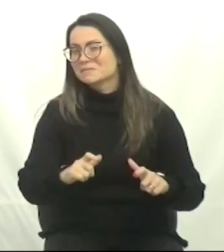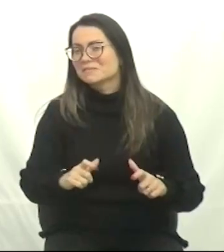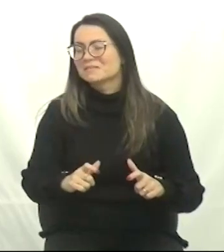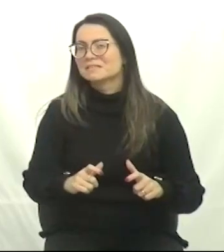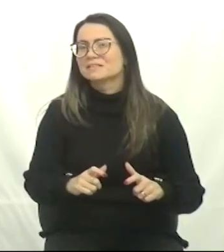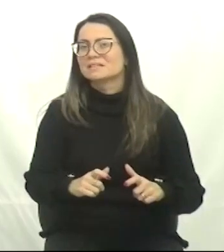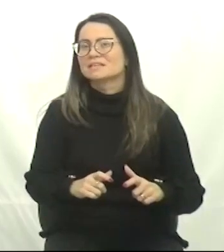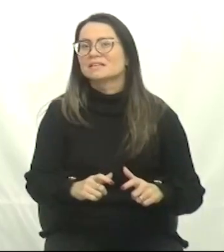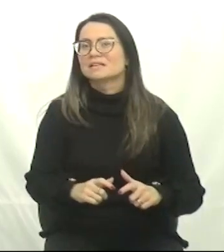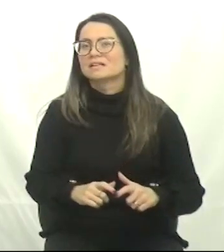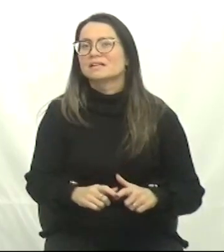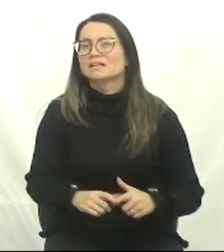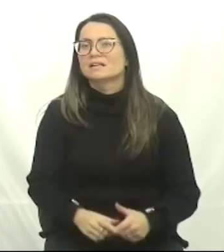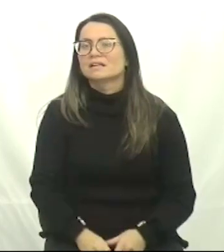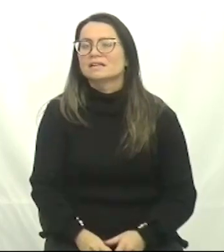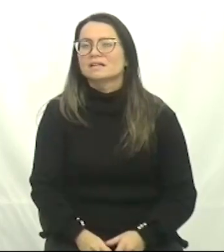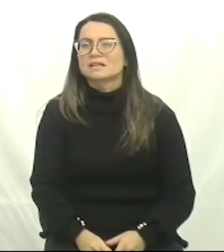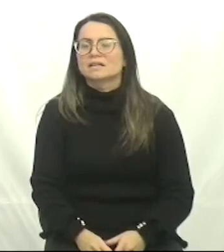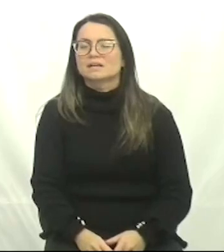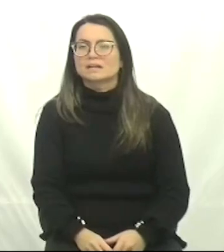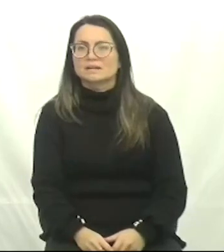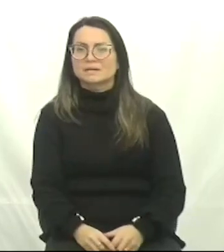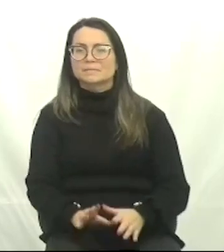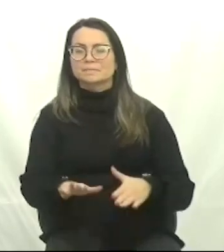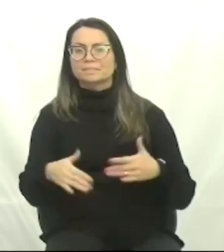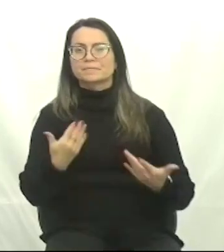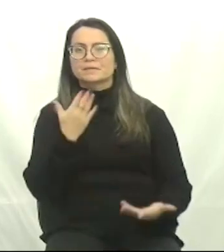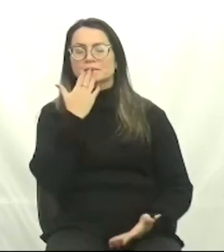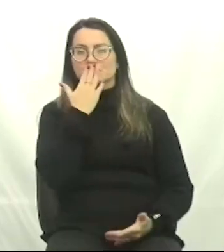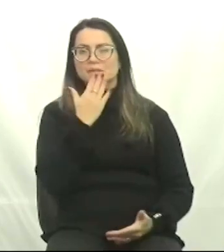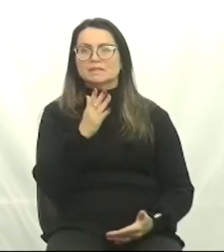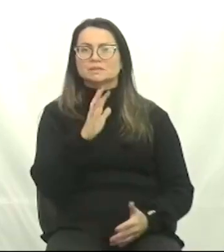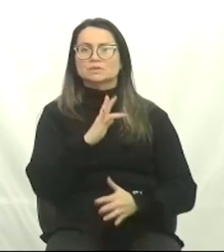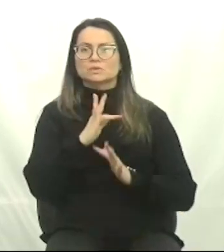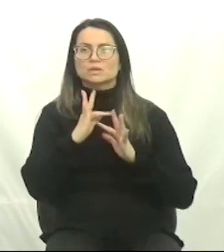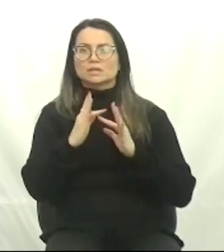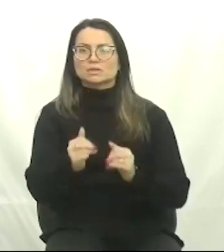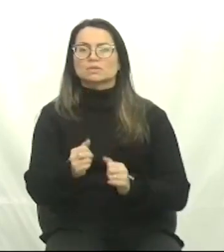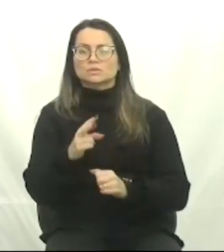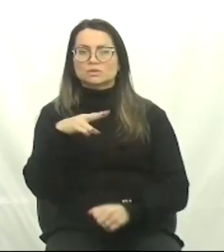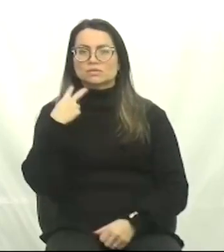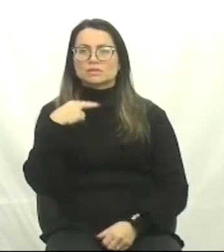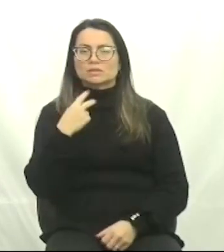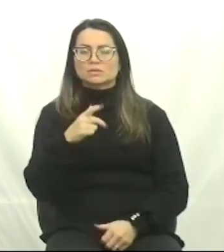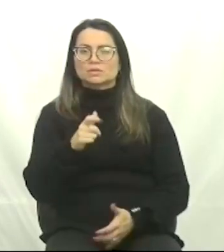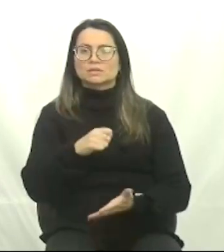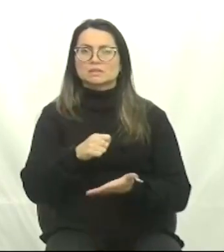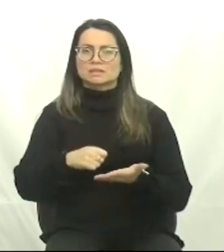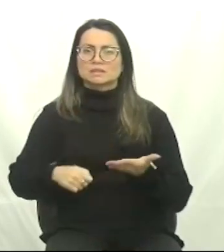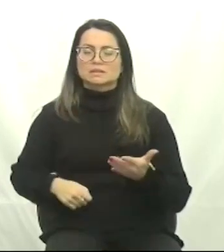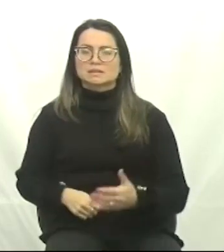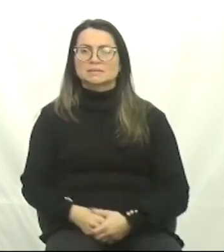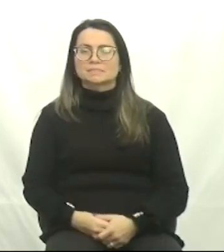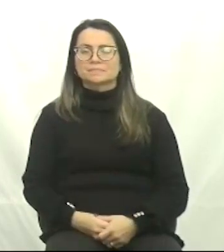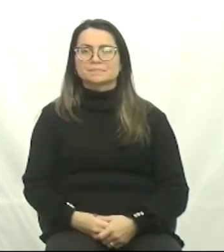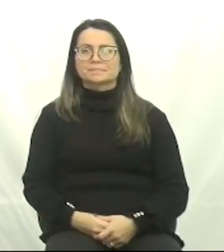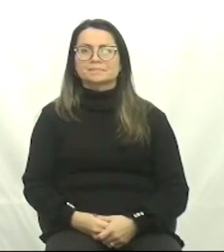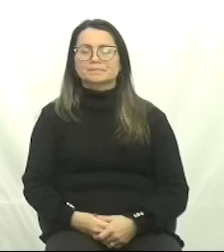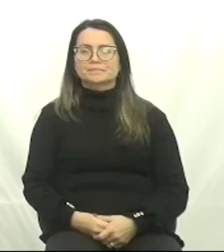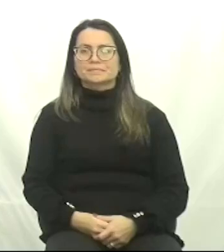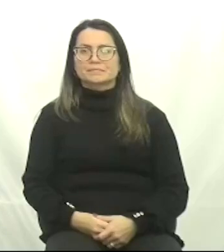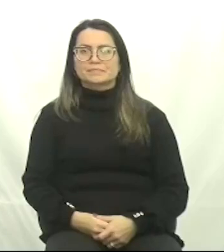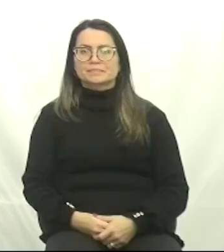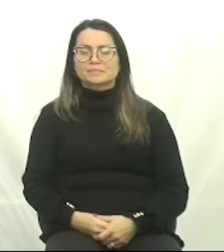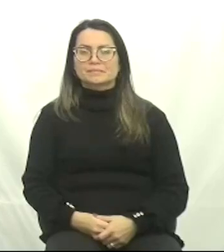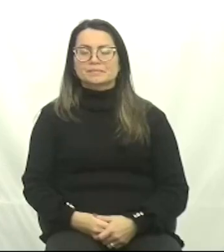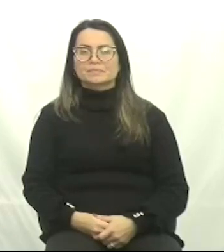Vereador, um aparte. Pois não. Então, eu convoco todos os vereadores a assinarem agora a moção, é 33, vereador Toninho, assinar o protocolo e a